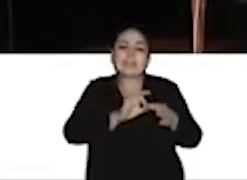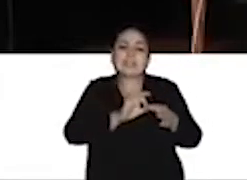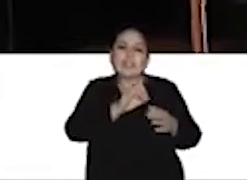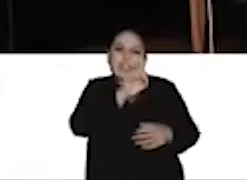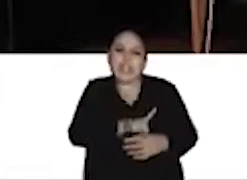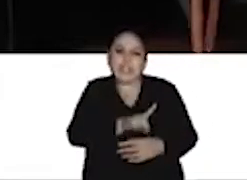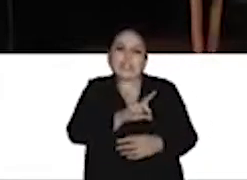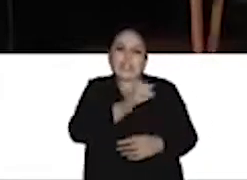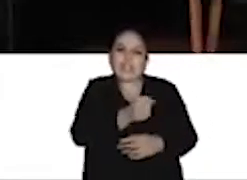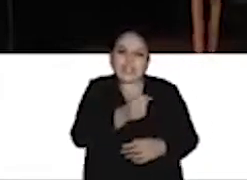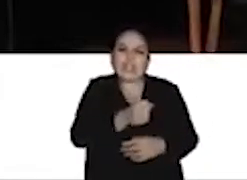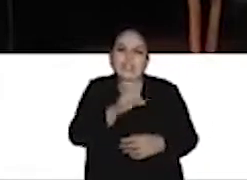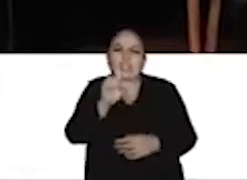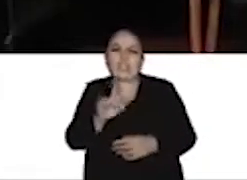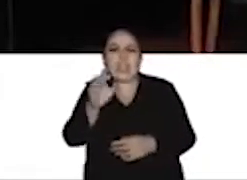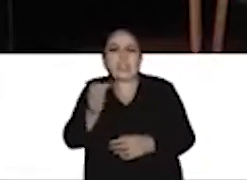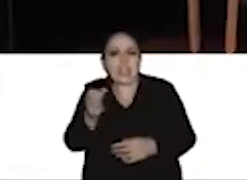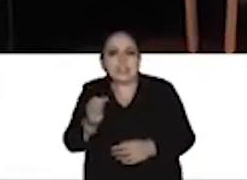leitinho, condensado.